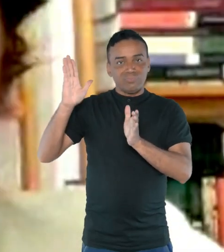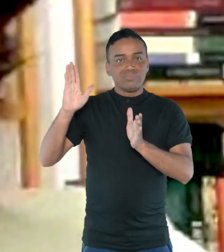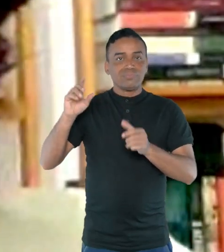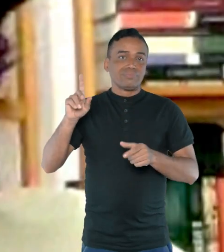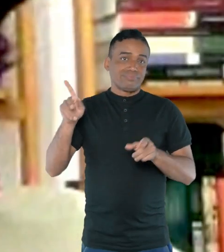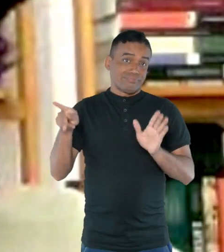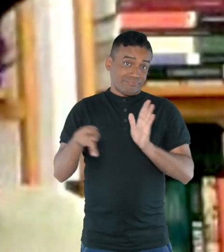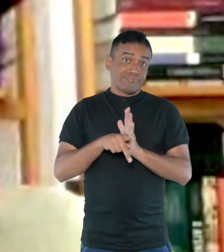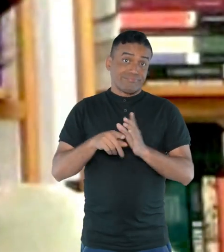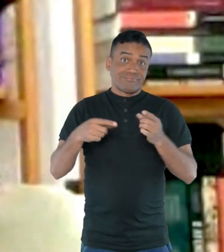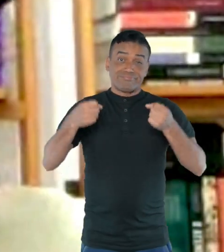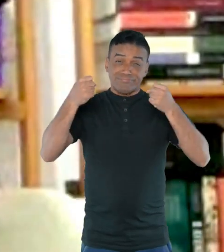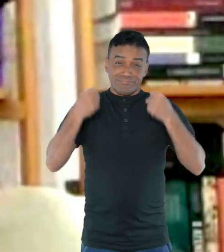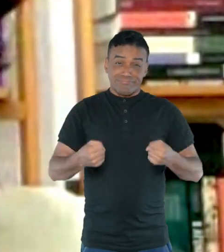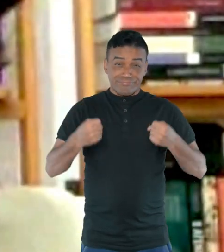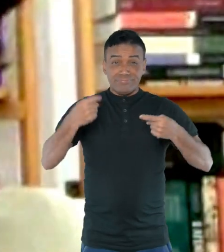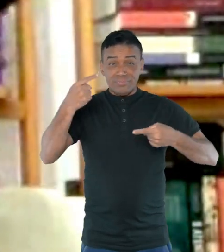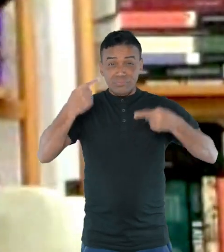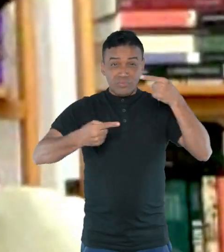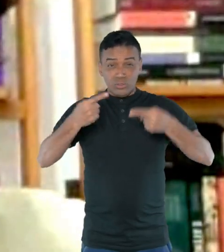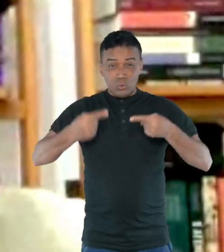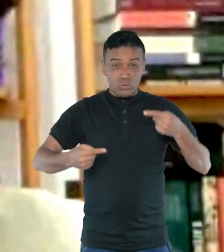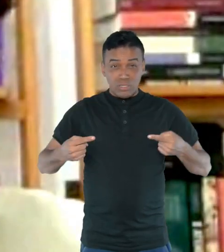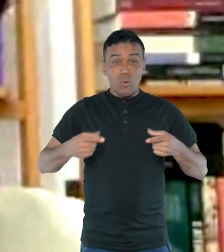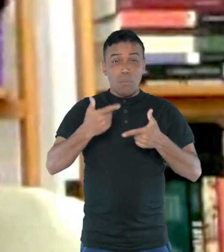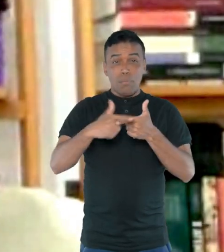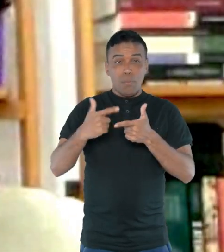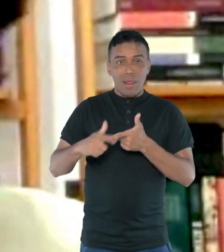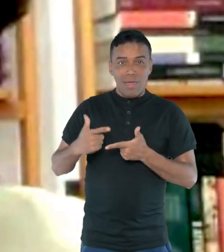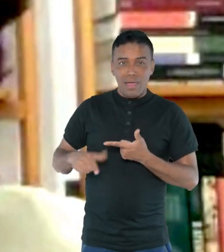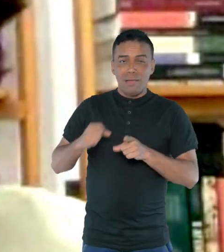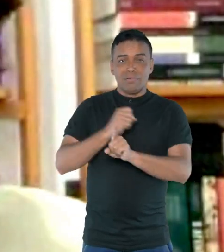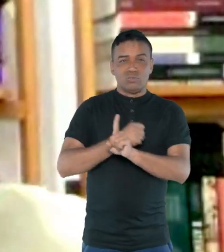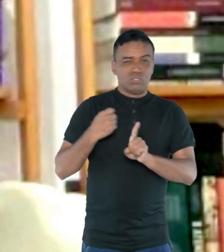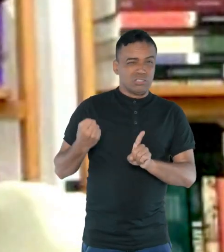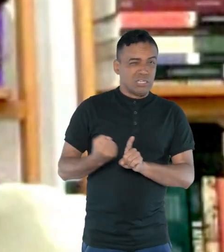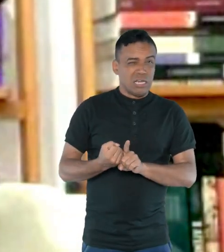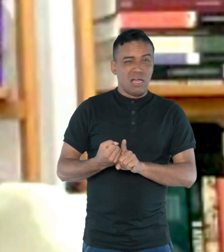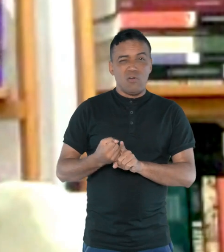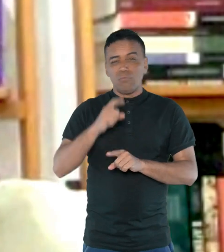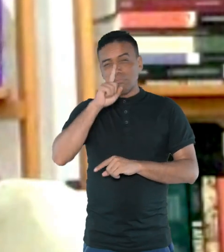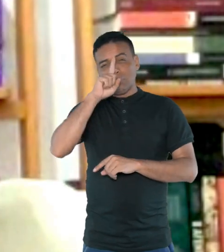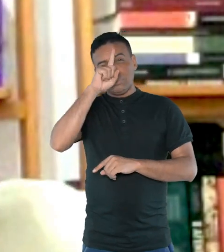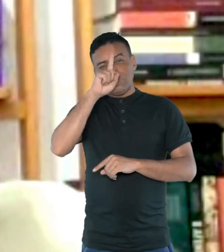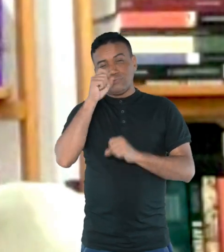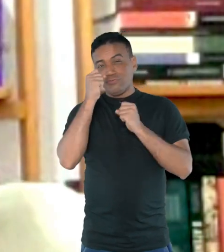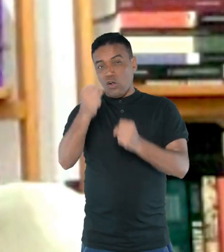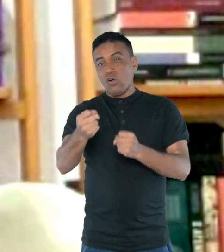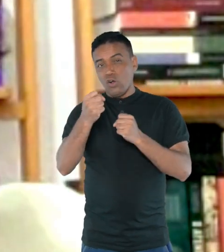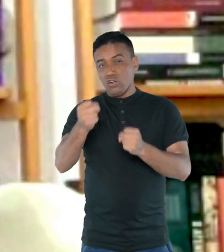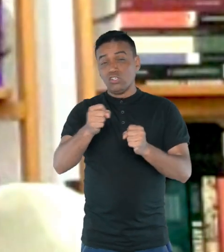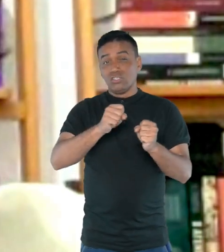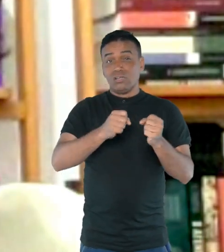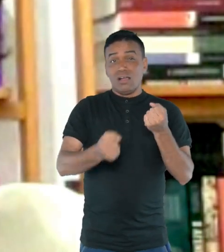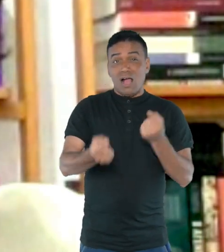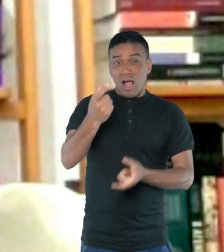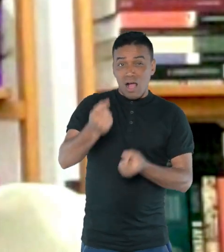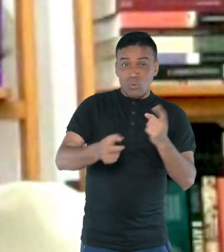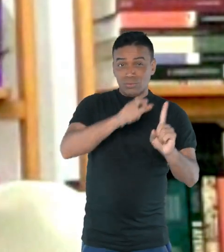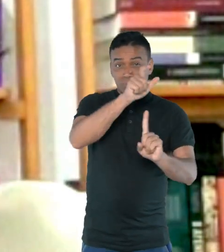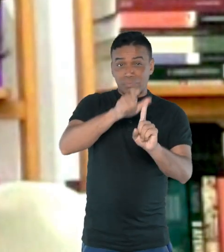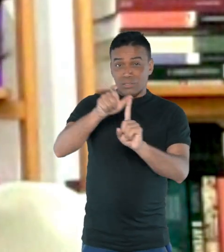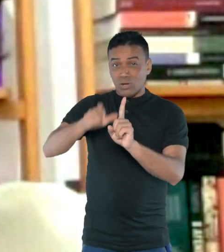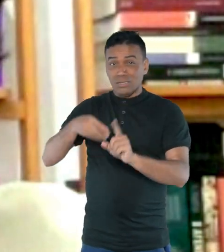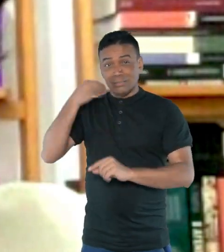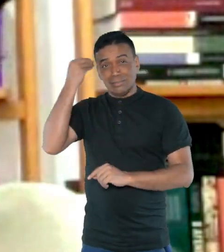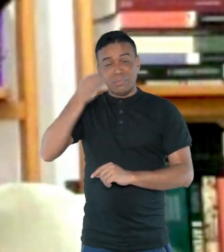muito forte para essa discussão de problemáticas sociais muito agudas. Então, muitos desses personagens